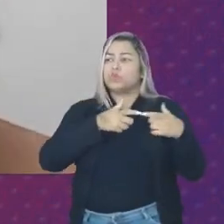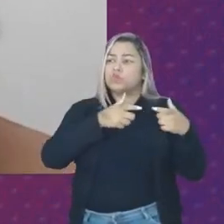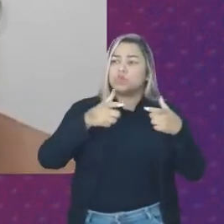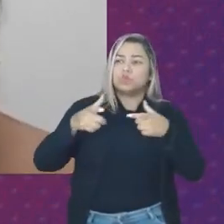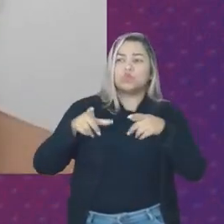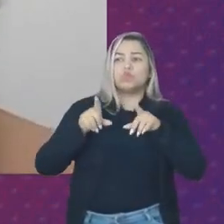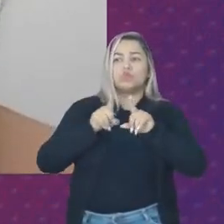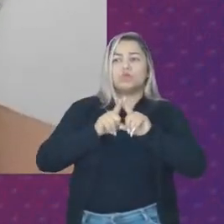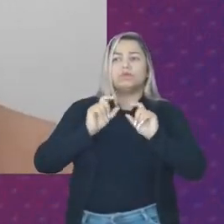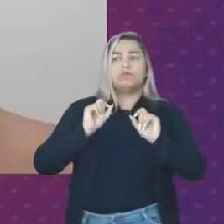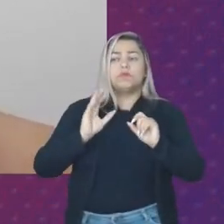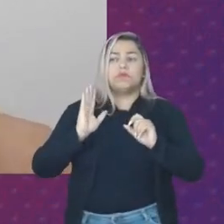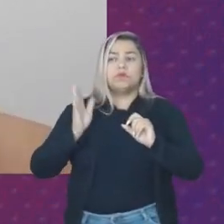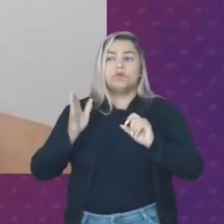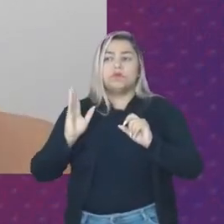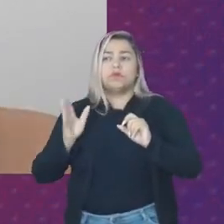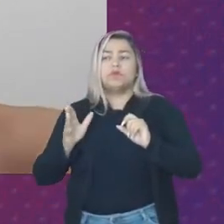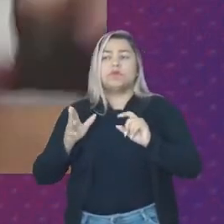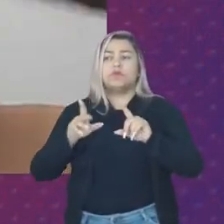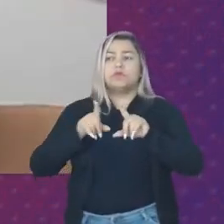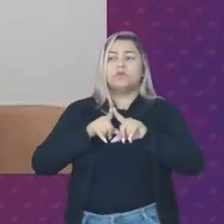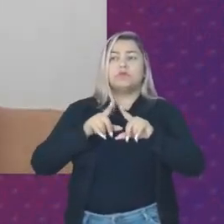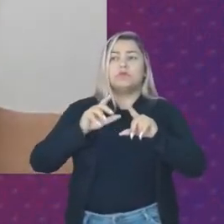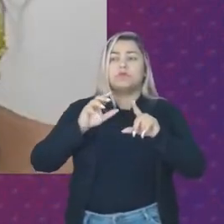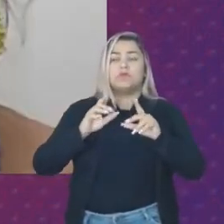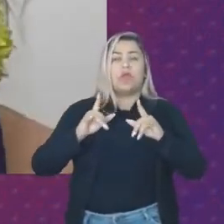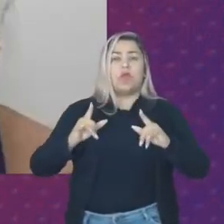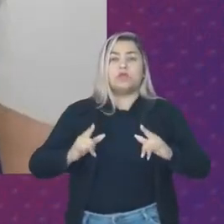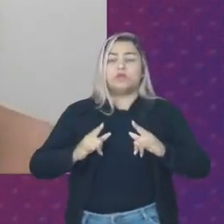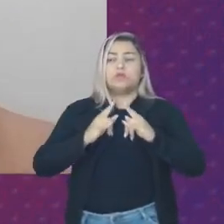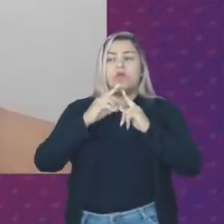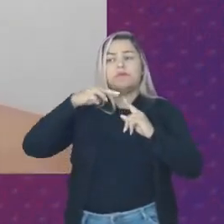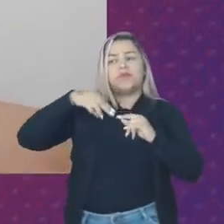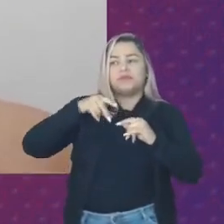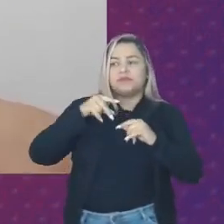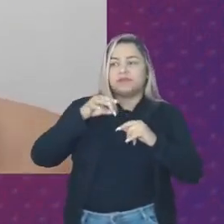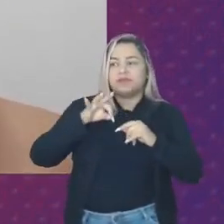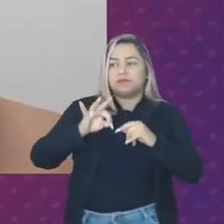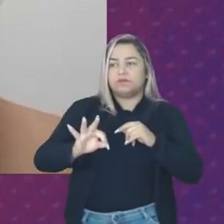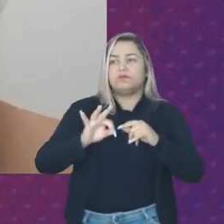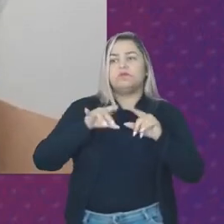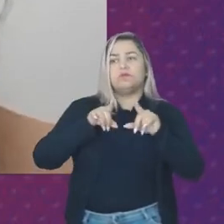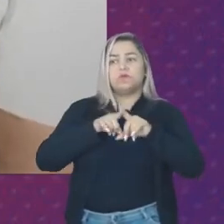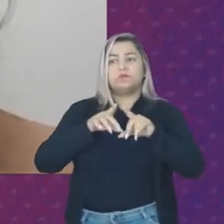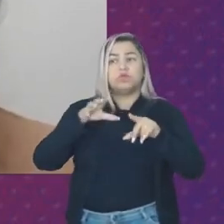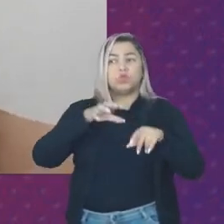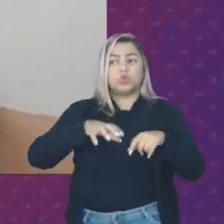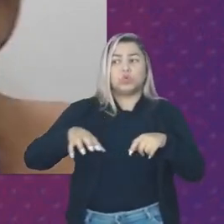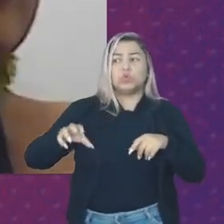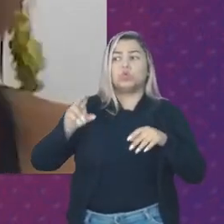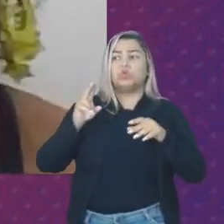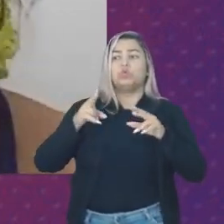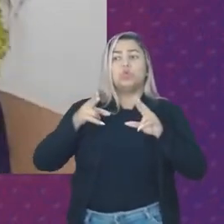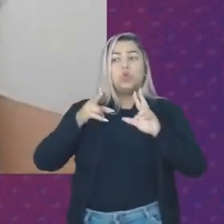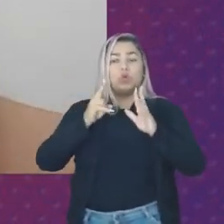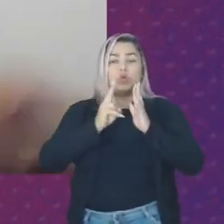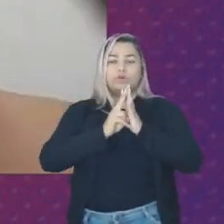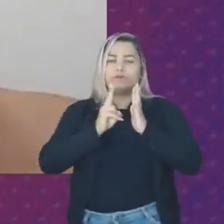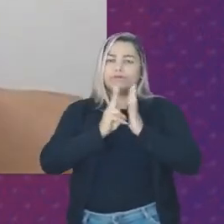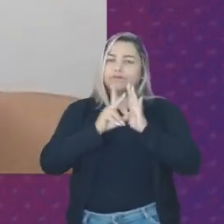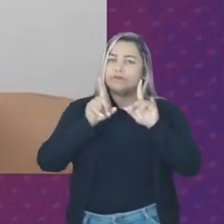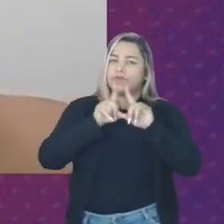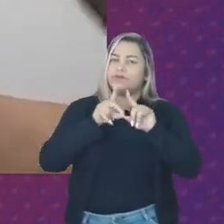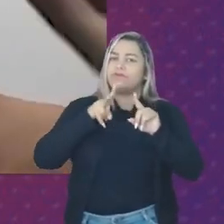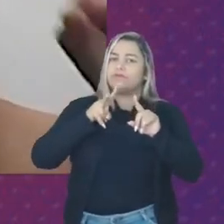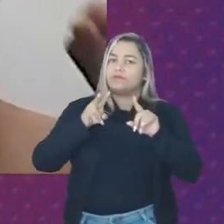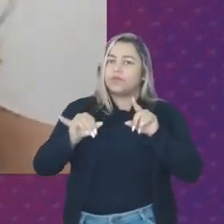foi em quilombo, já foi em assentamento do MST, já foi em território indígena, e que vai trazer um